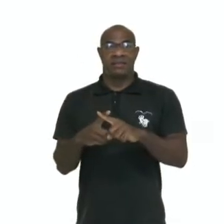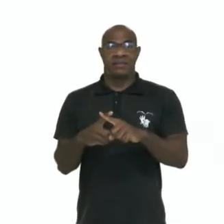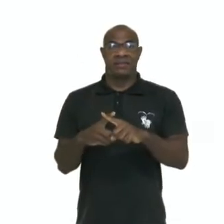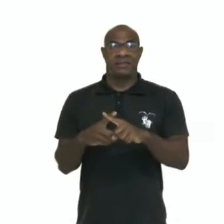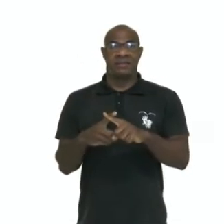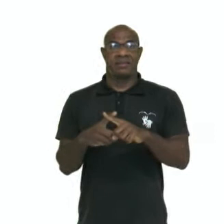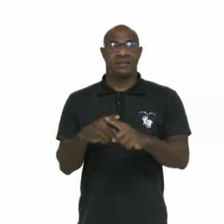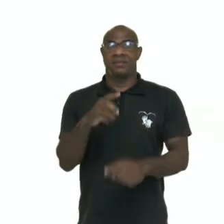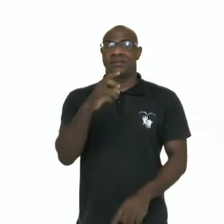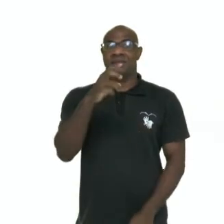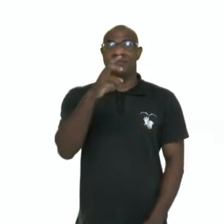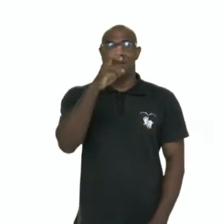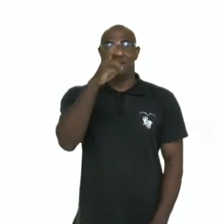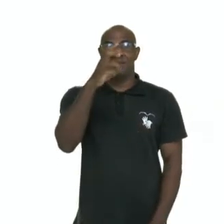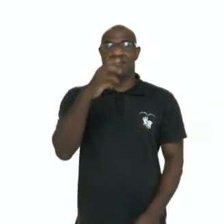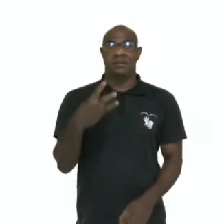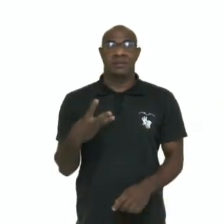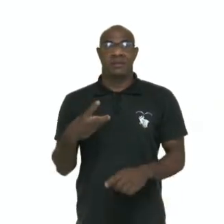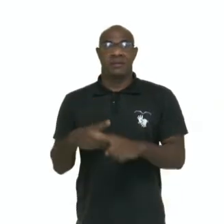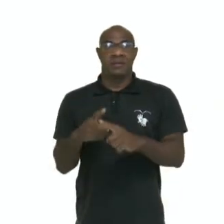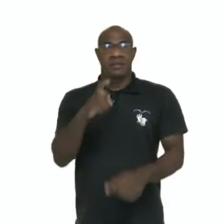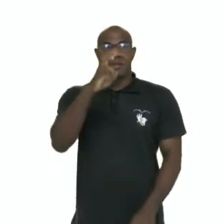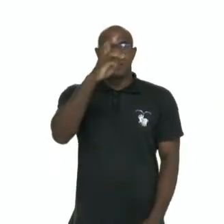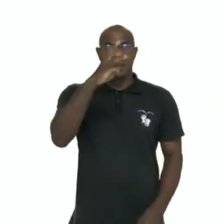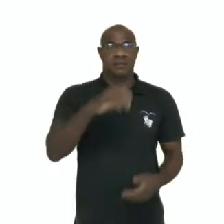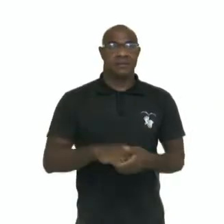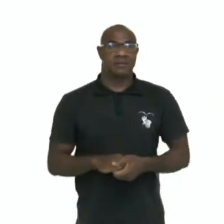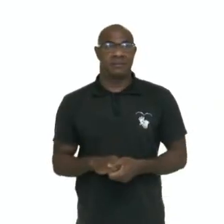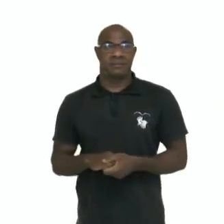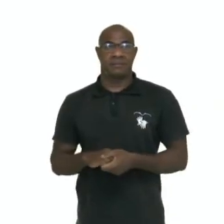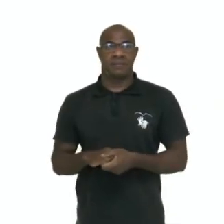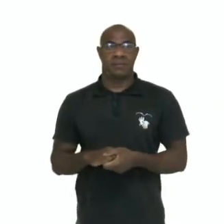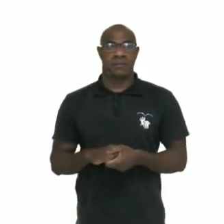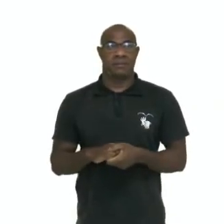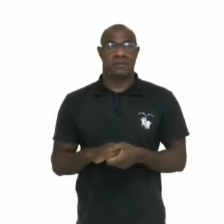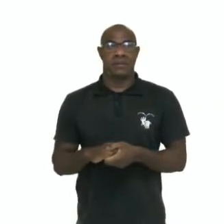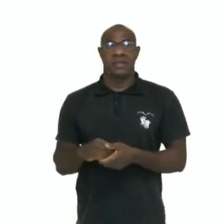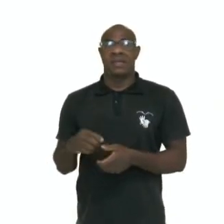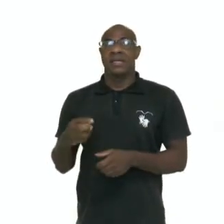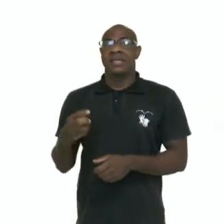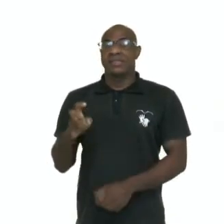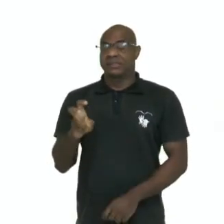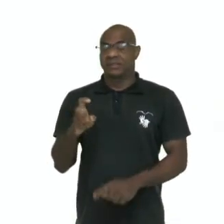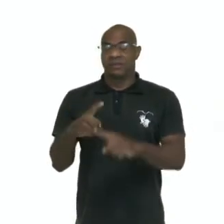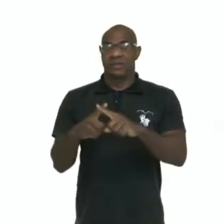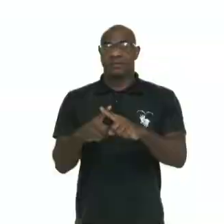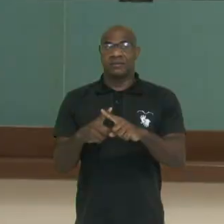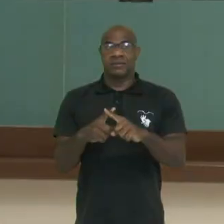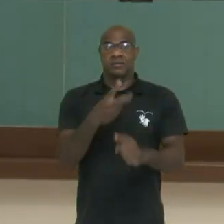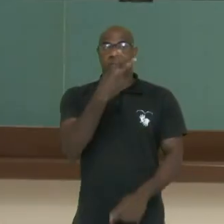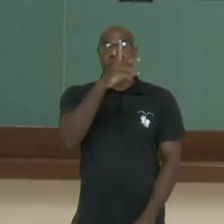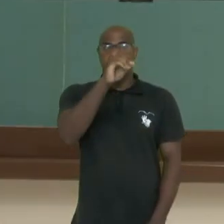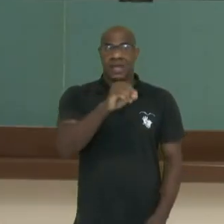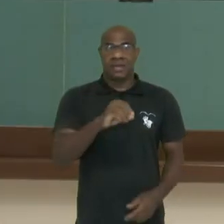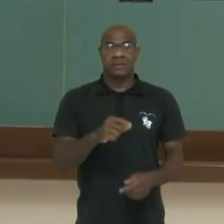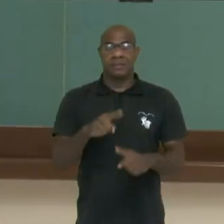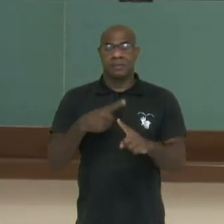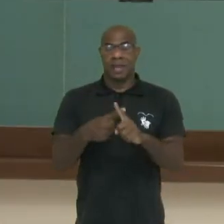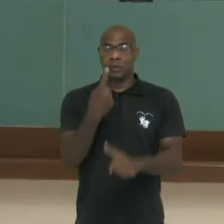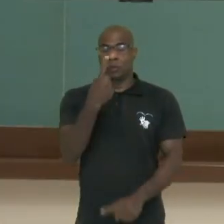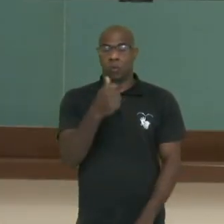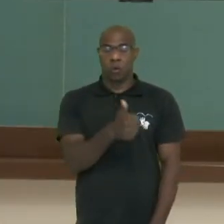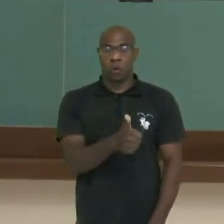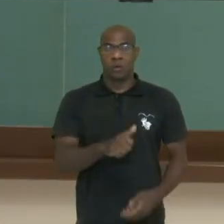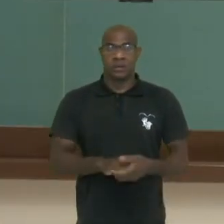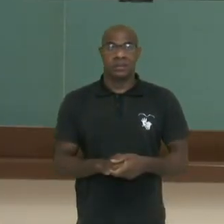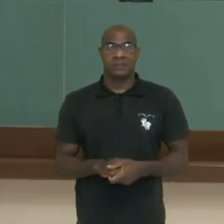15, mais 2, a gente tem que é 17, né? 5 vezes 2 é 10, mais 1, 11. Então,